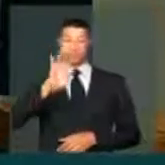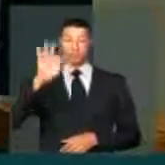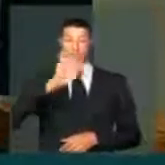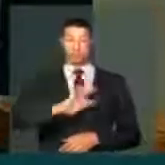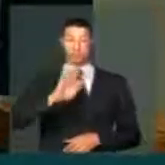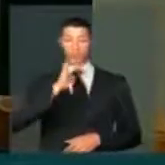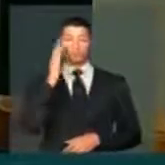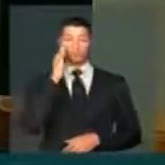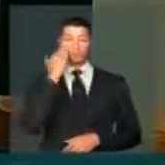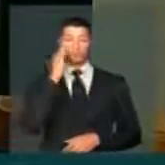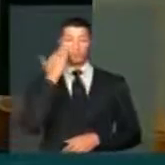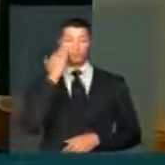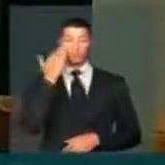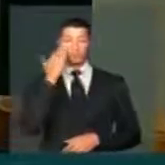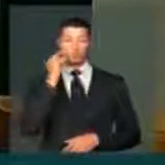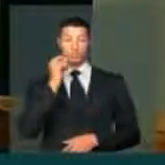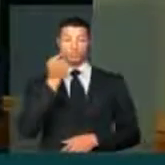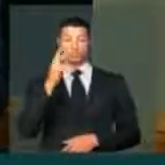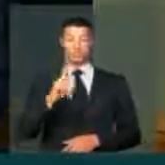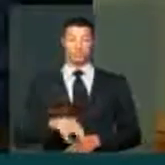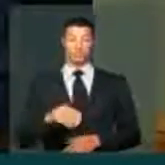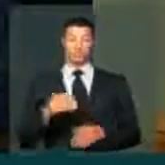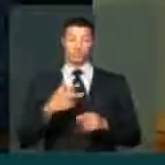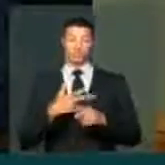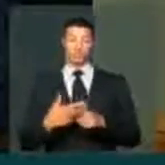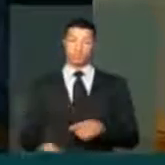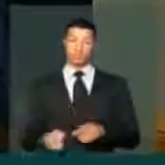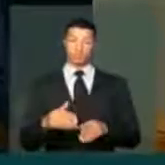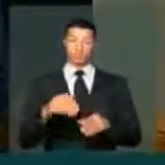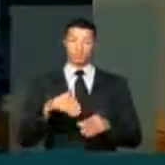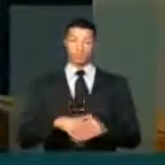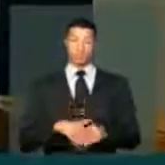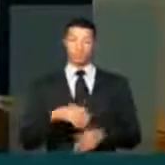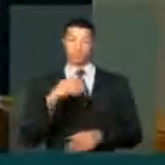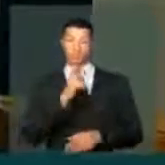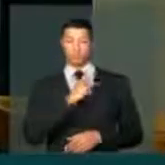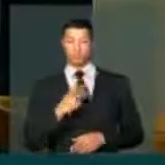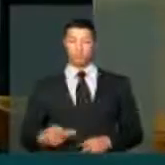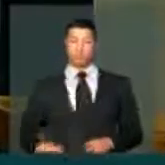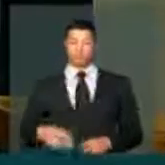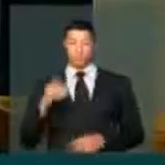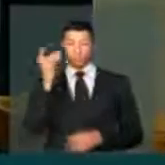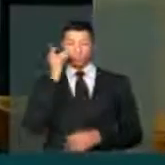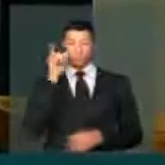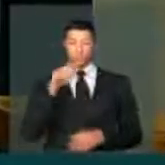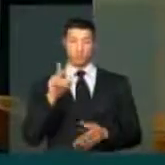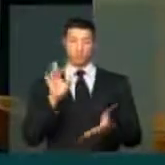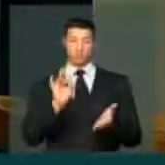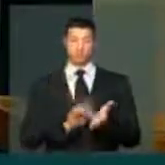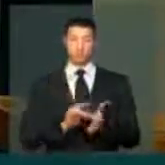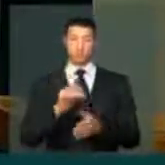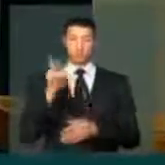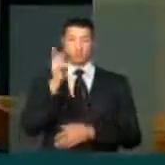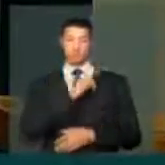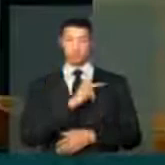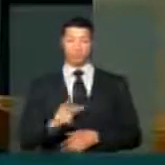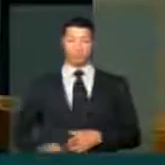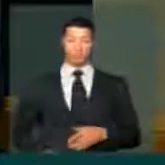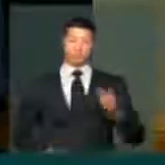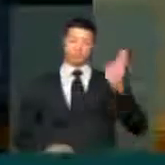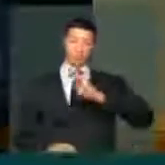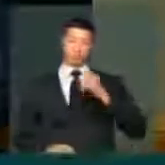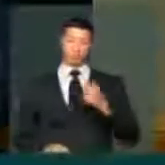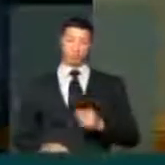entendo que, uma vez vencidas as eleições, a presidente Dilma é a legítima presidente desse país e